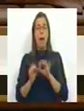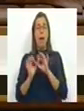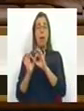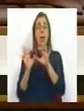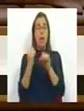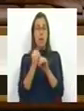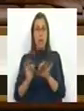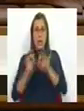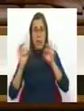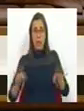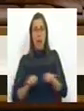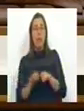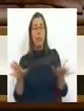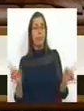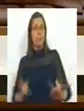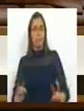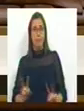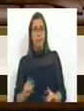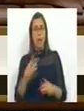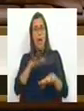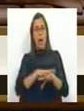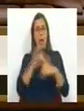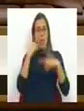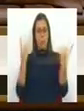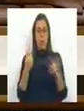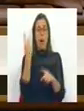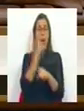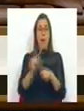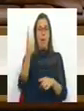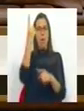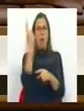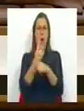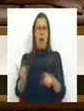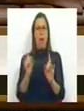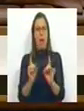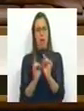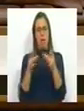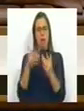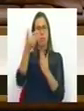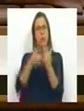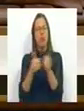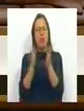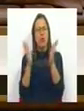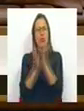os diversos serviços da administração pública. A recolha numa única plataforma de